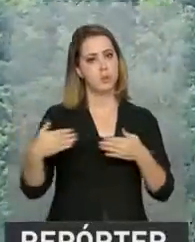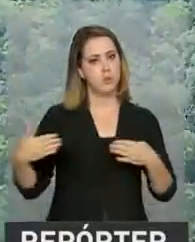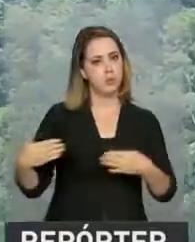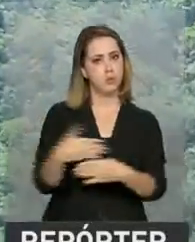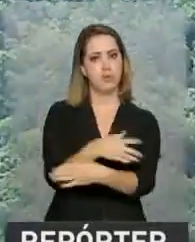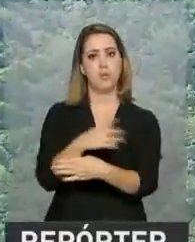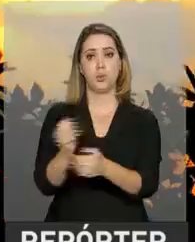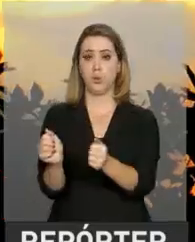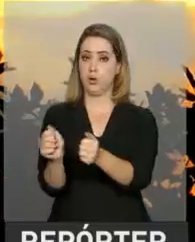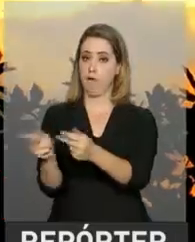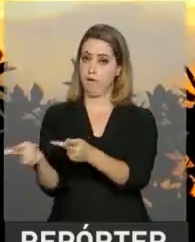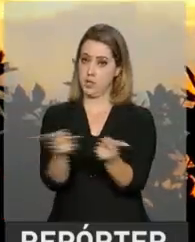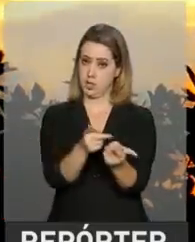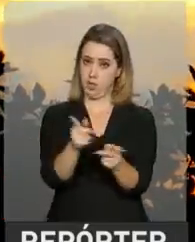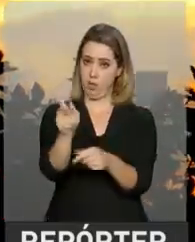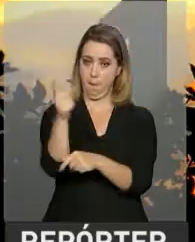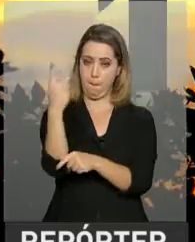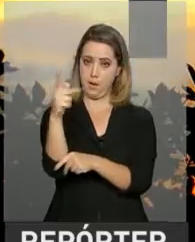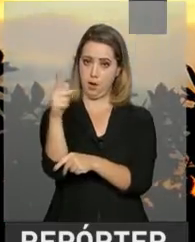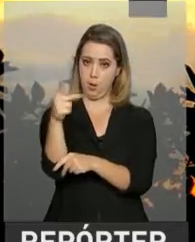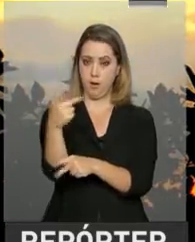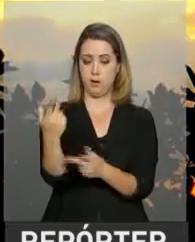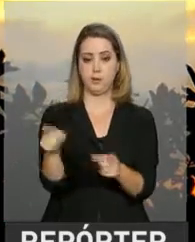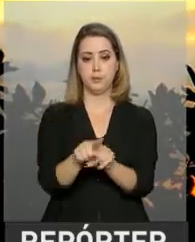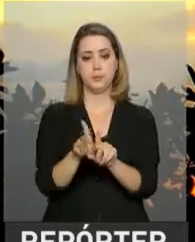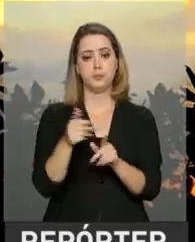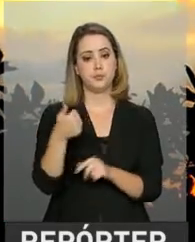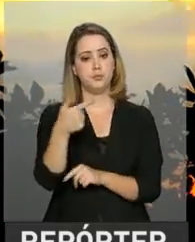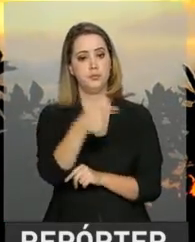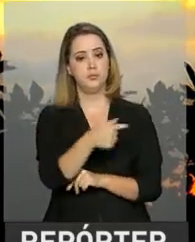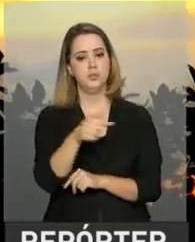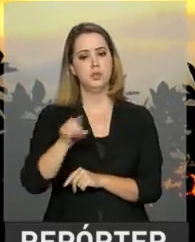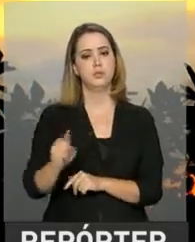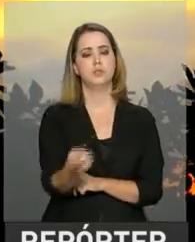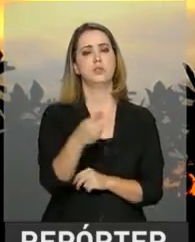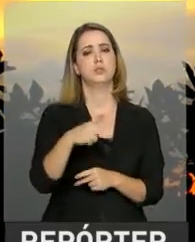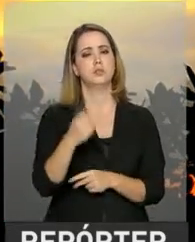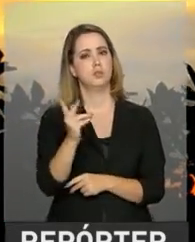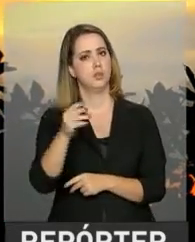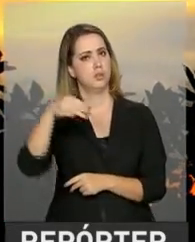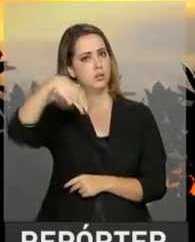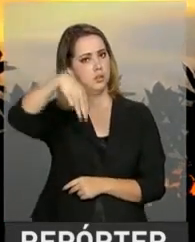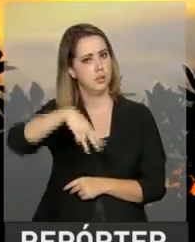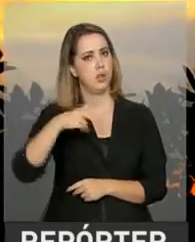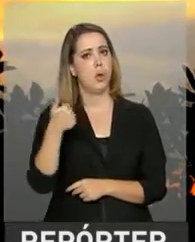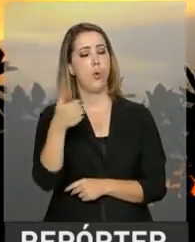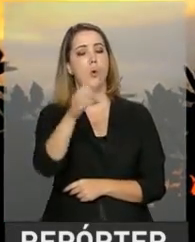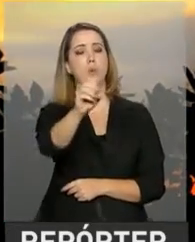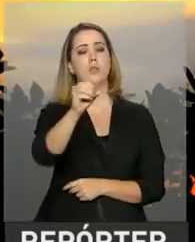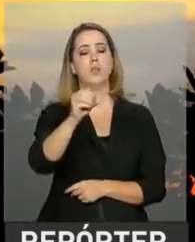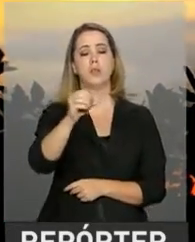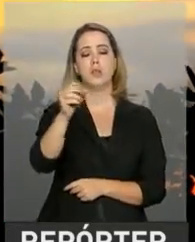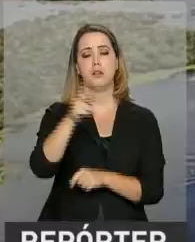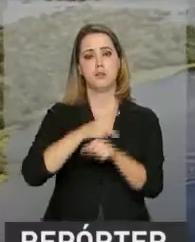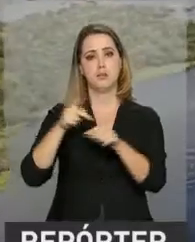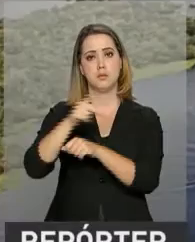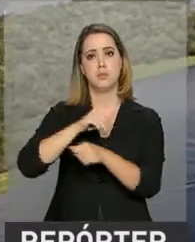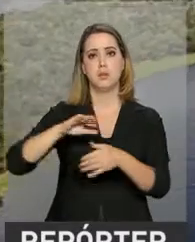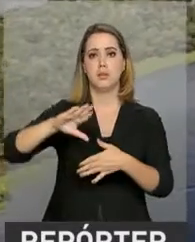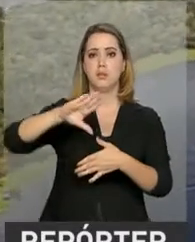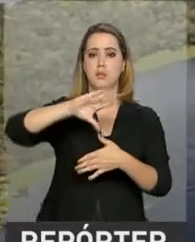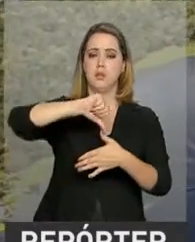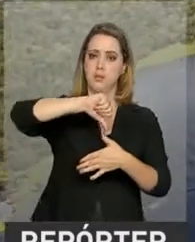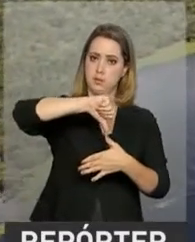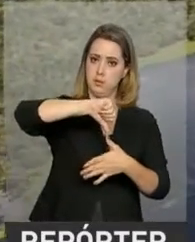O projeto será estendido para os quase 17 mil quilômetros de fronteira com 10 países da América do Sul. No